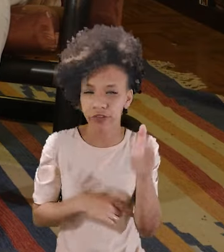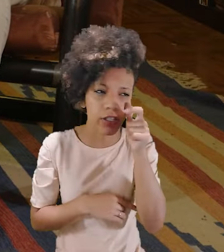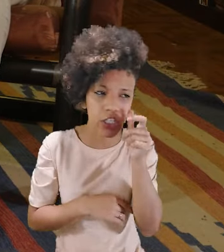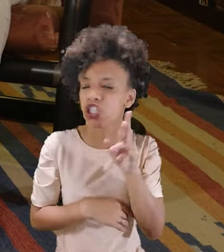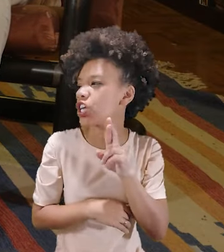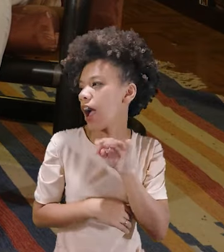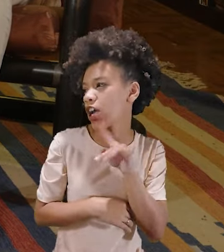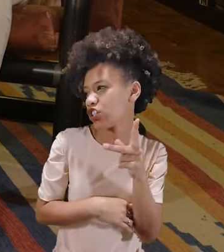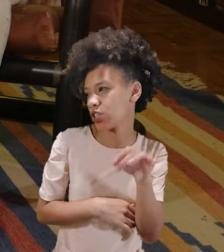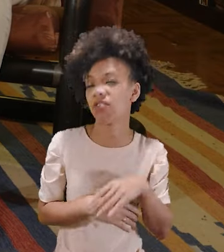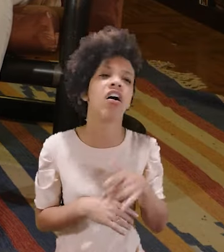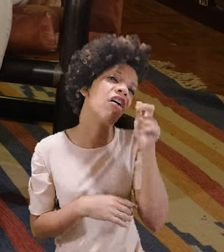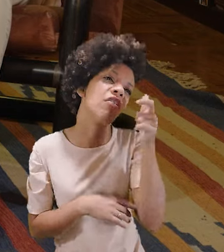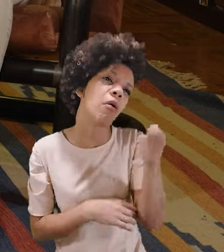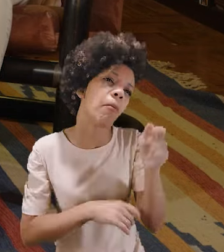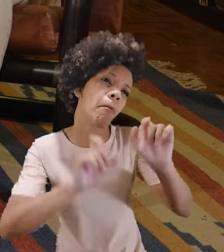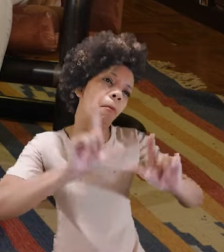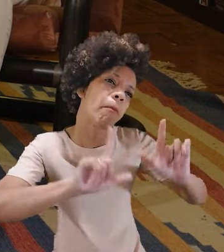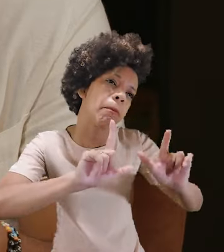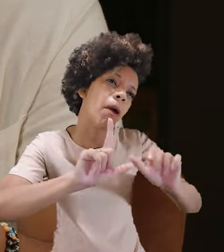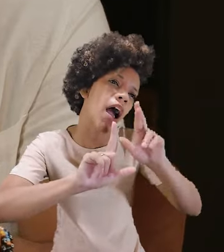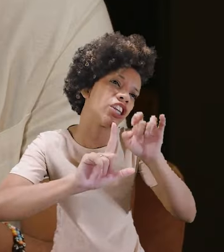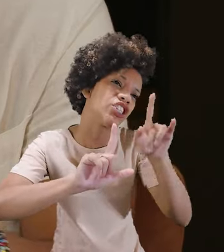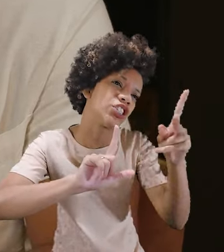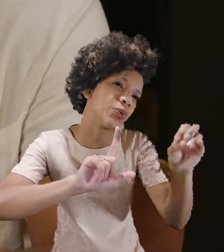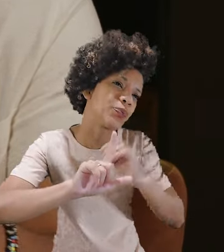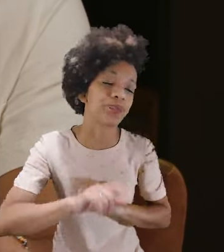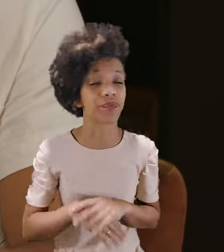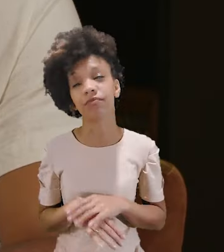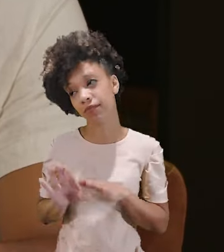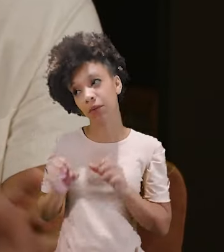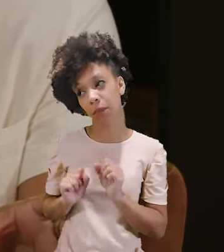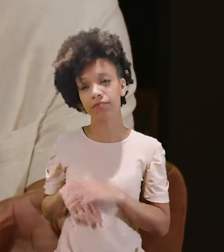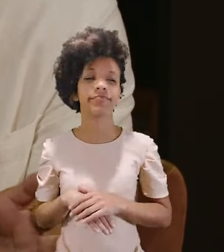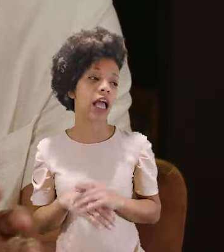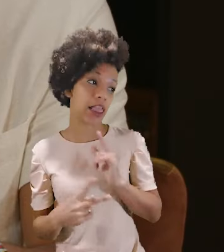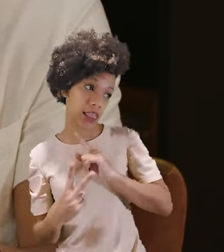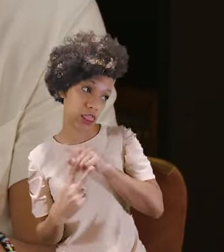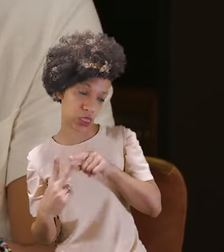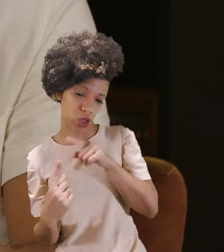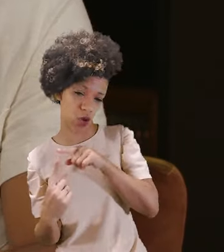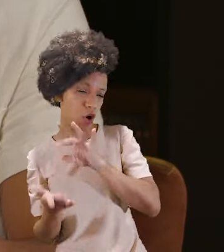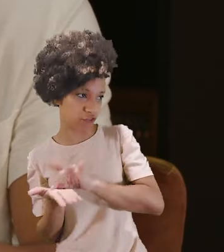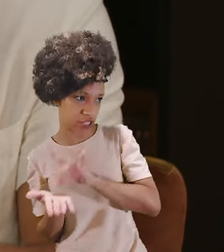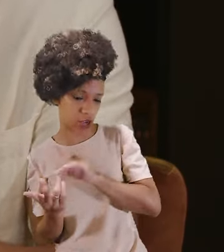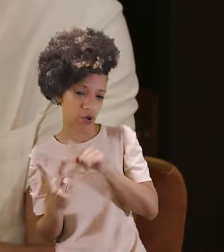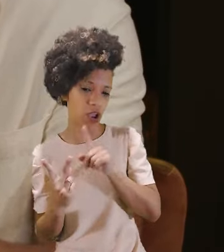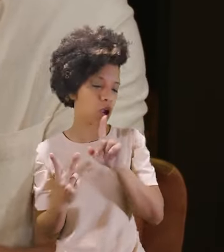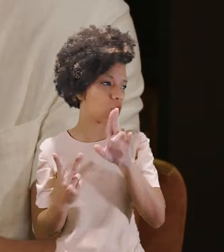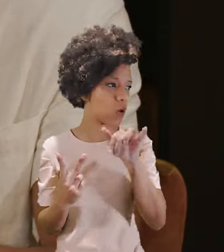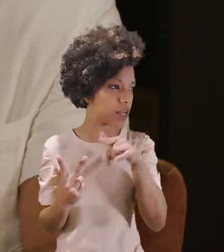gosta de ver Ratinho tá vamos dar uma voltinha Às vezes pode ser mesmo pois é lá pegou essa loja essa oficiais estava na guarnição